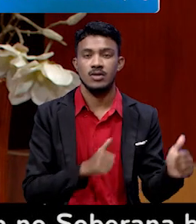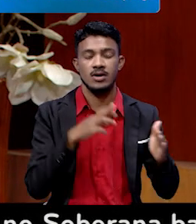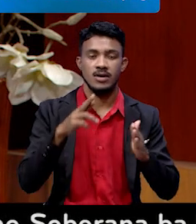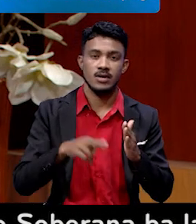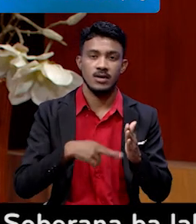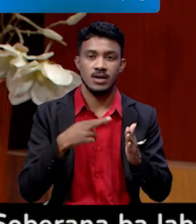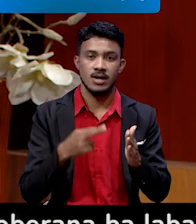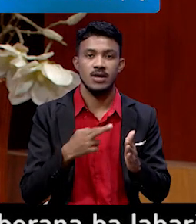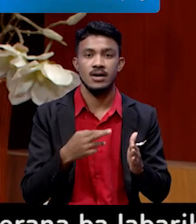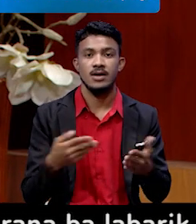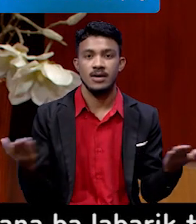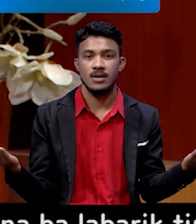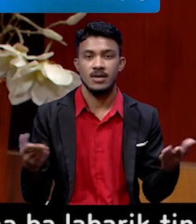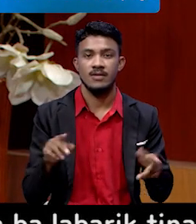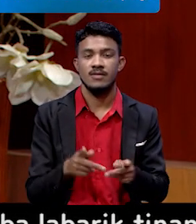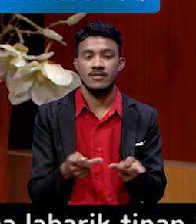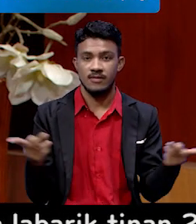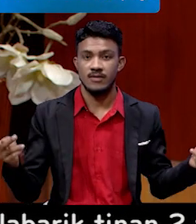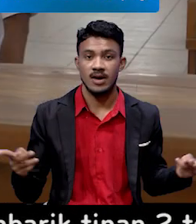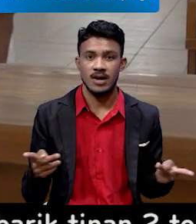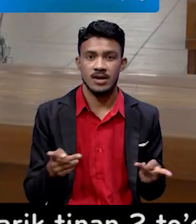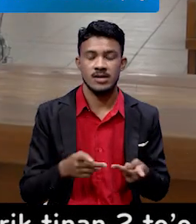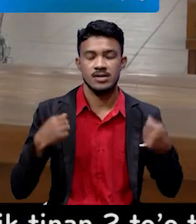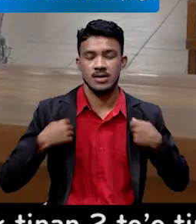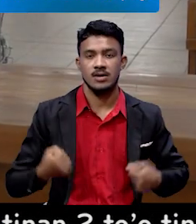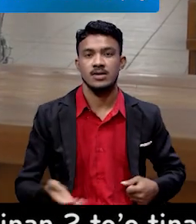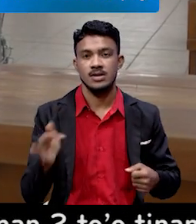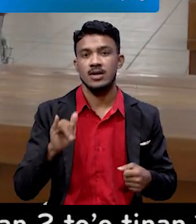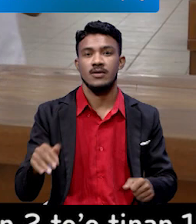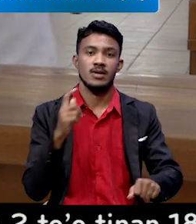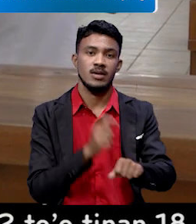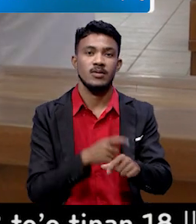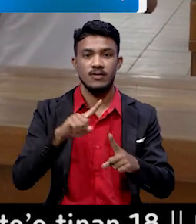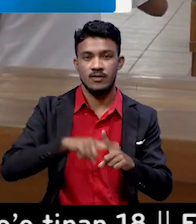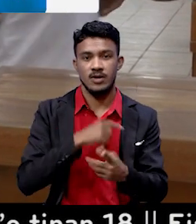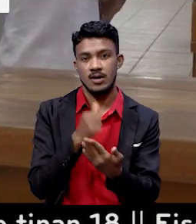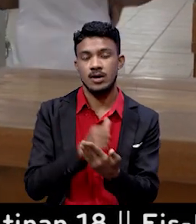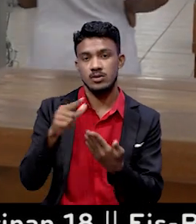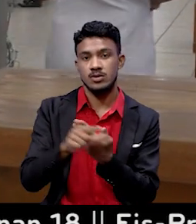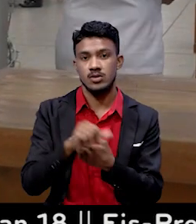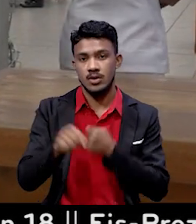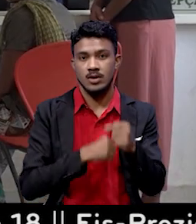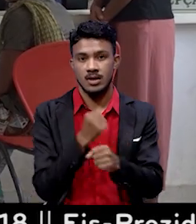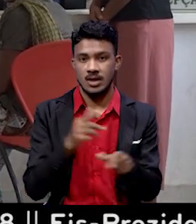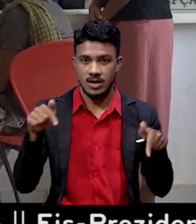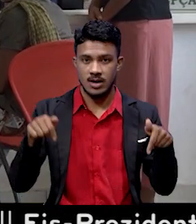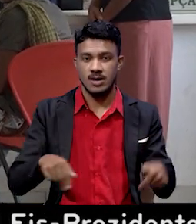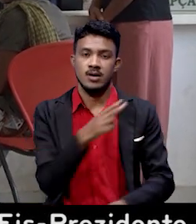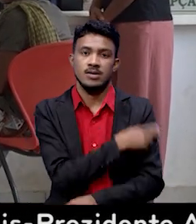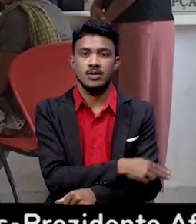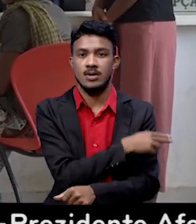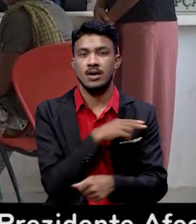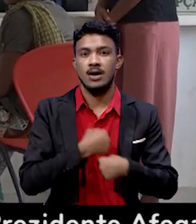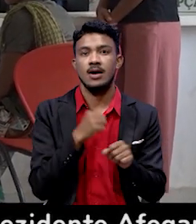Fátima facilidade de saúde ser uma guia. Durante fulano agosto tinha né, Hospital Nacional halo triagem em